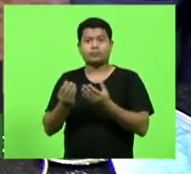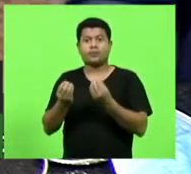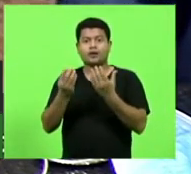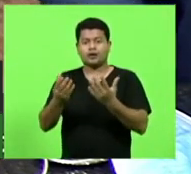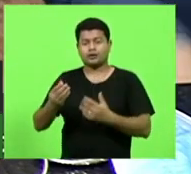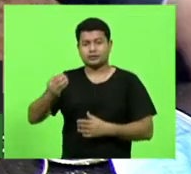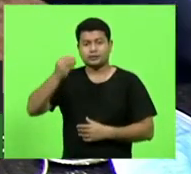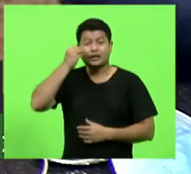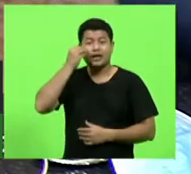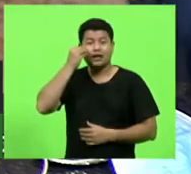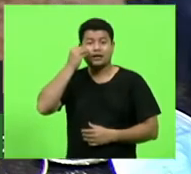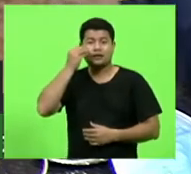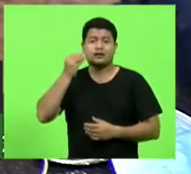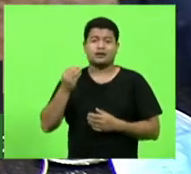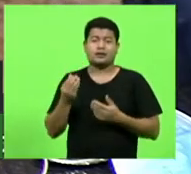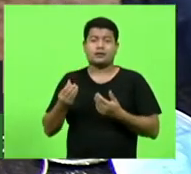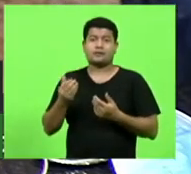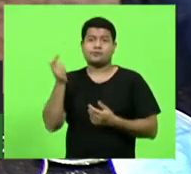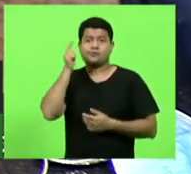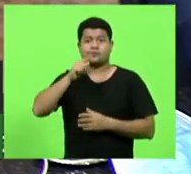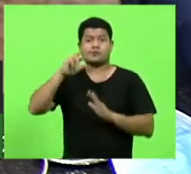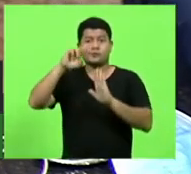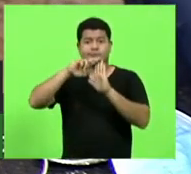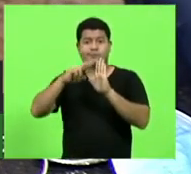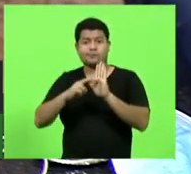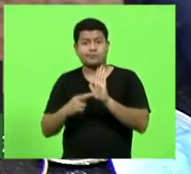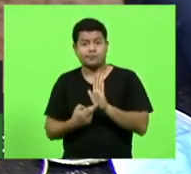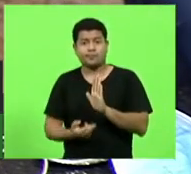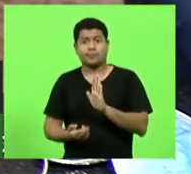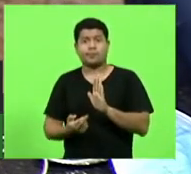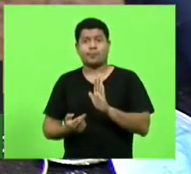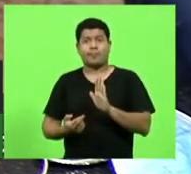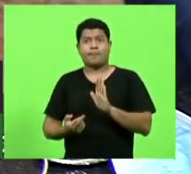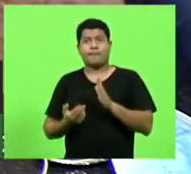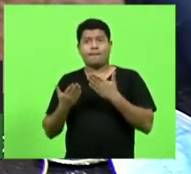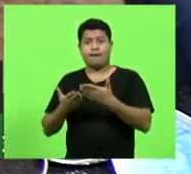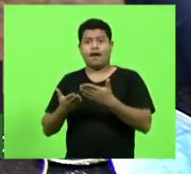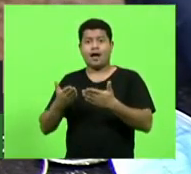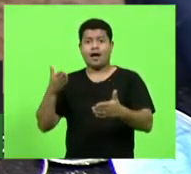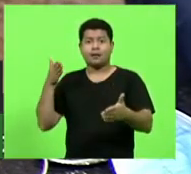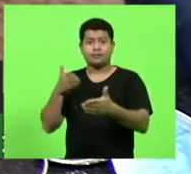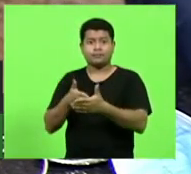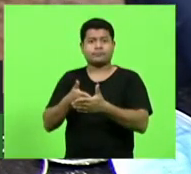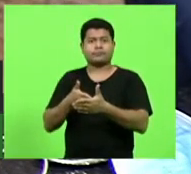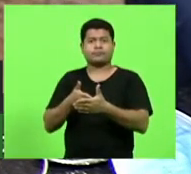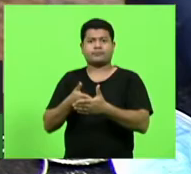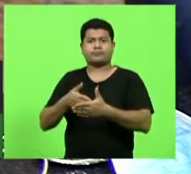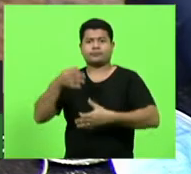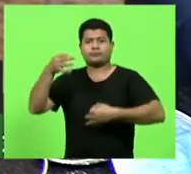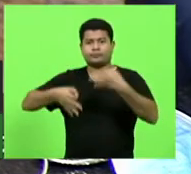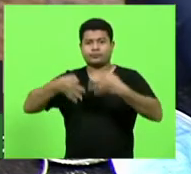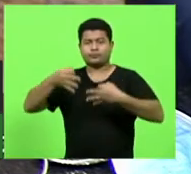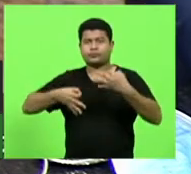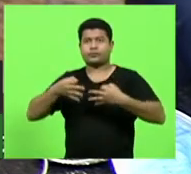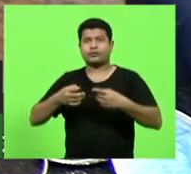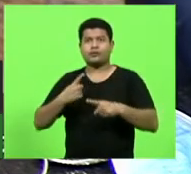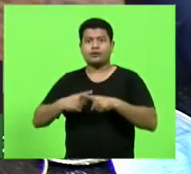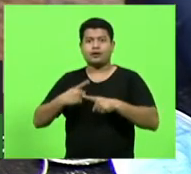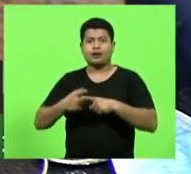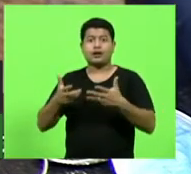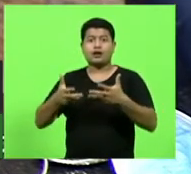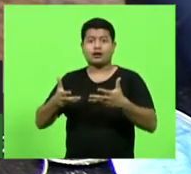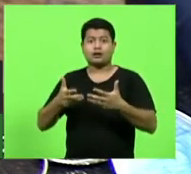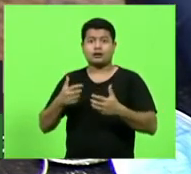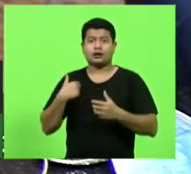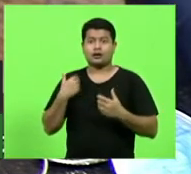eles tentarem regularizar e que é barrado pela justiça o tempo inteiro, porque eles querem